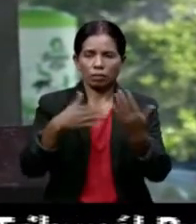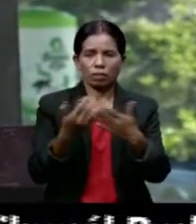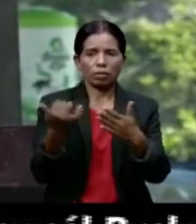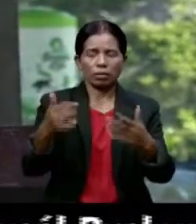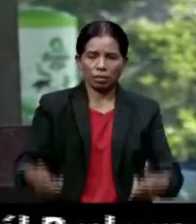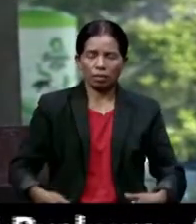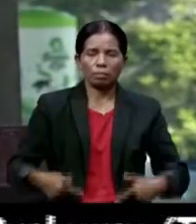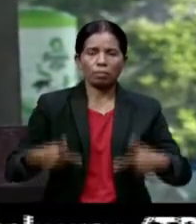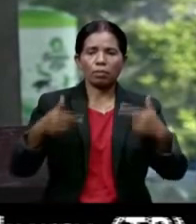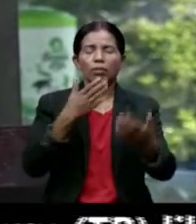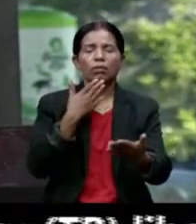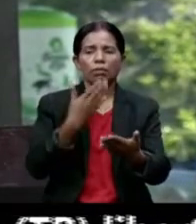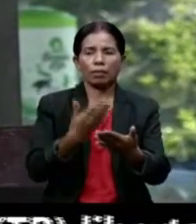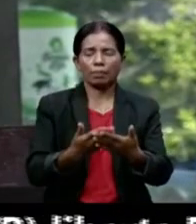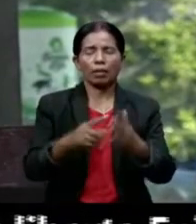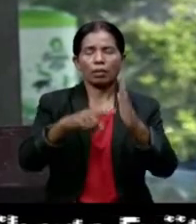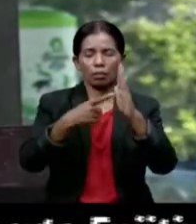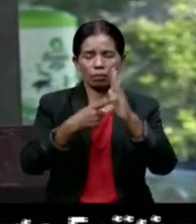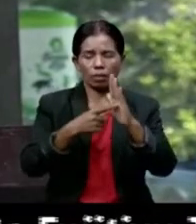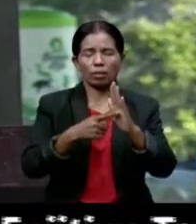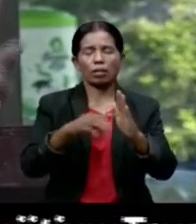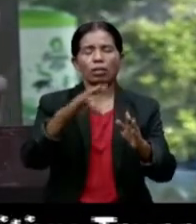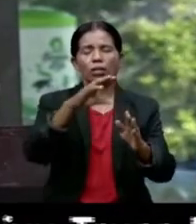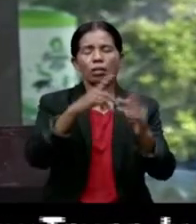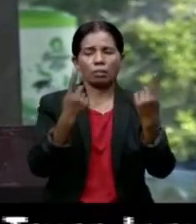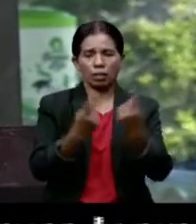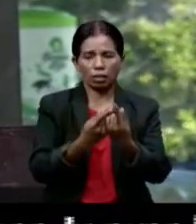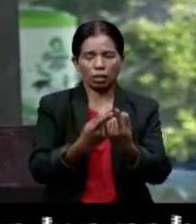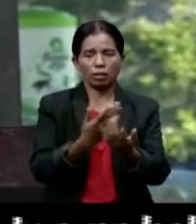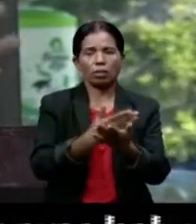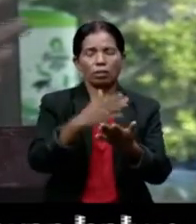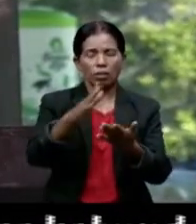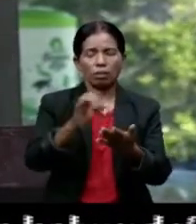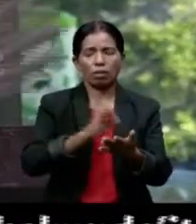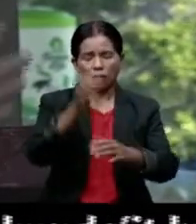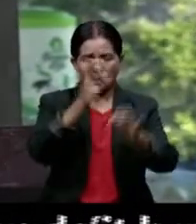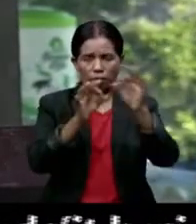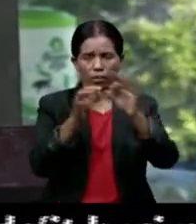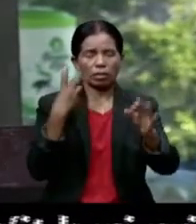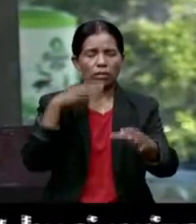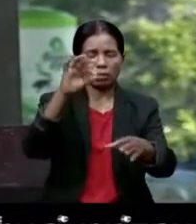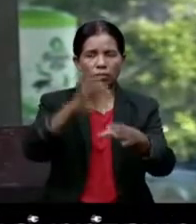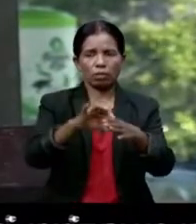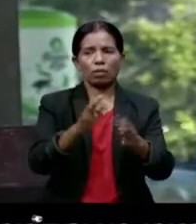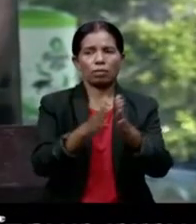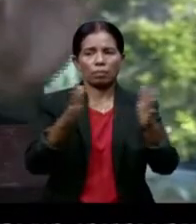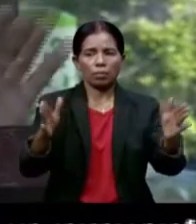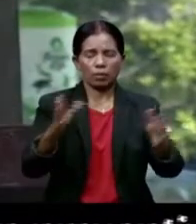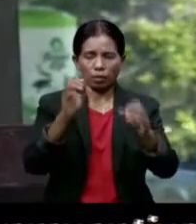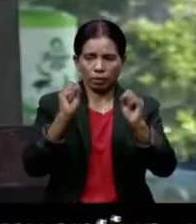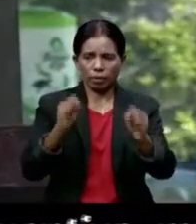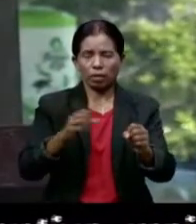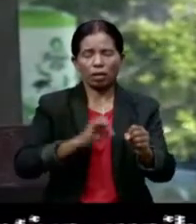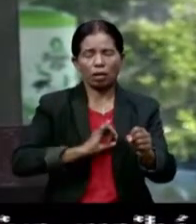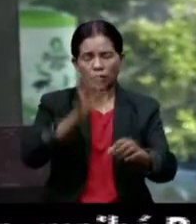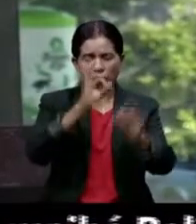moris. E Câmara de Comércio acompanha fatin sira, total fos de mercado. Hau fior beire te produção bot, suficiente, a fior governo